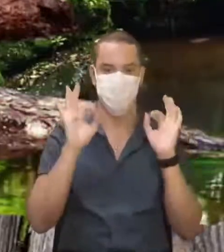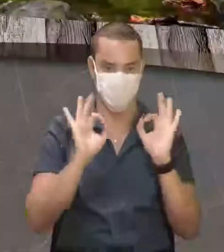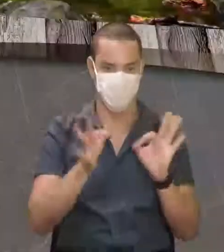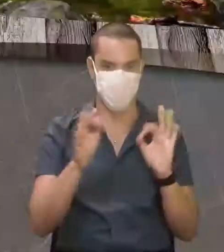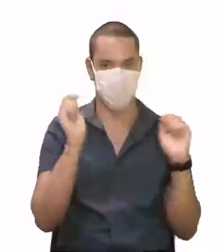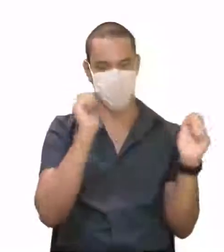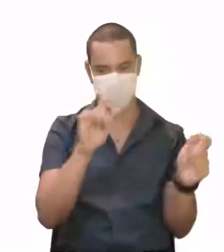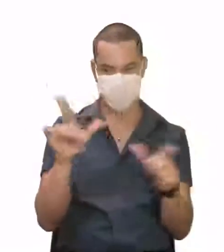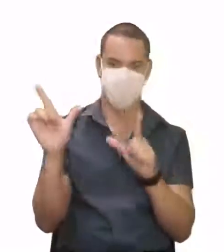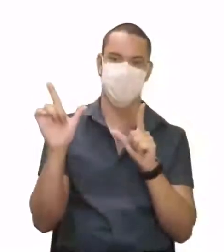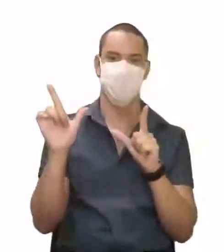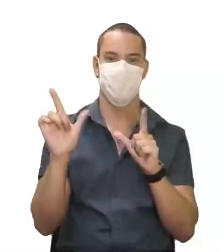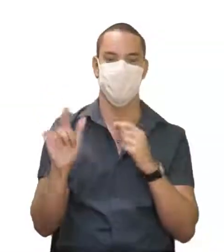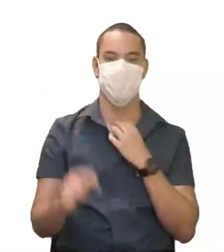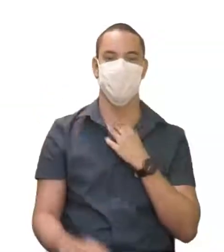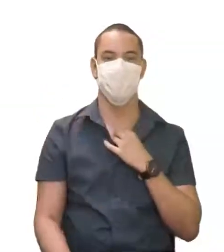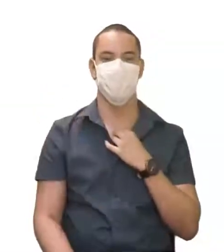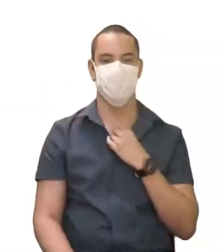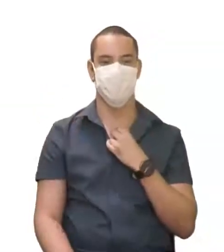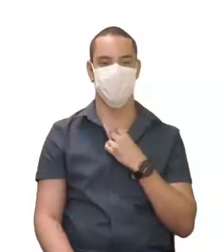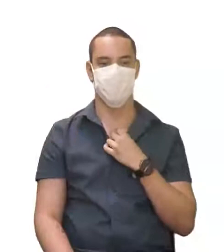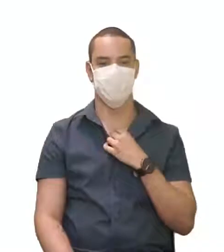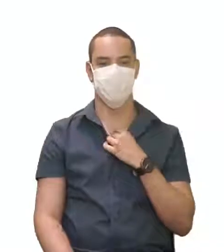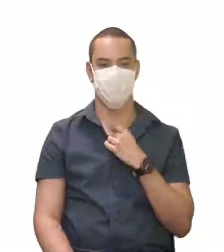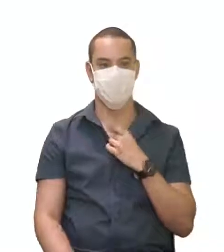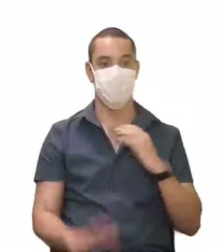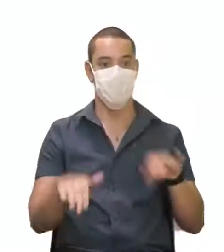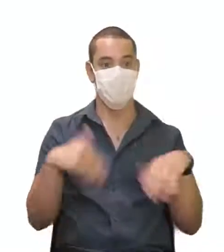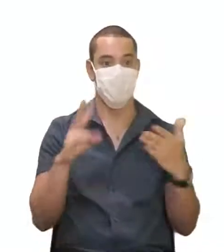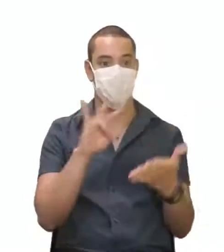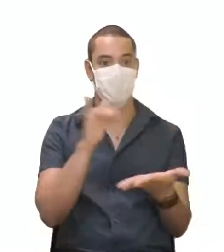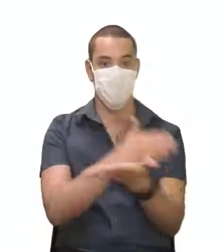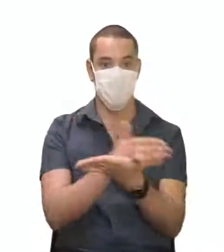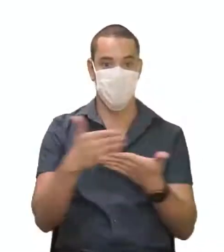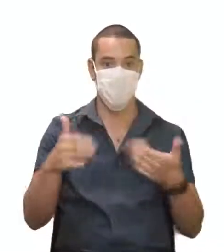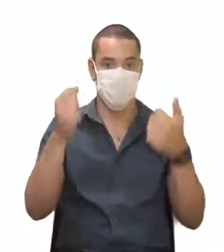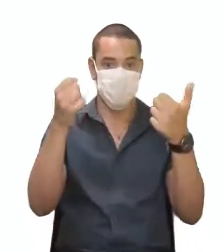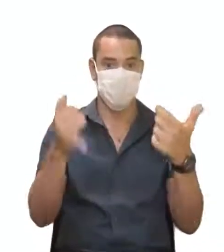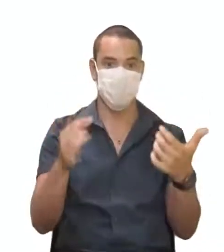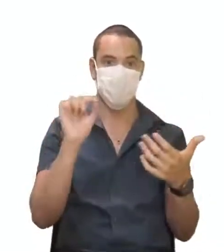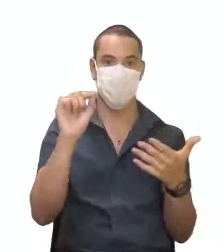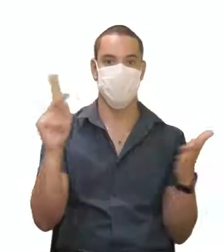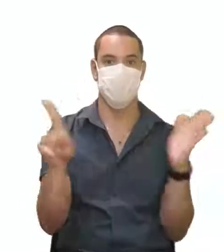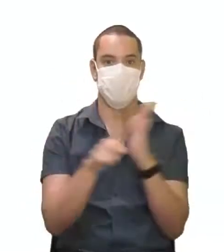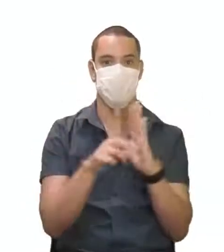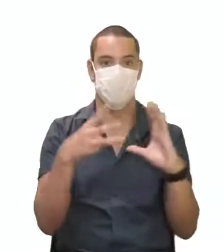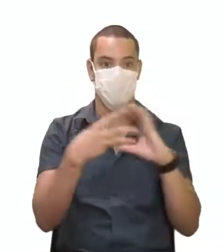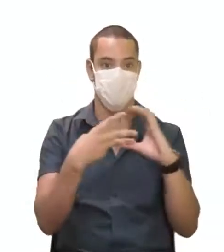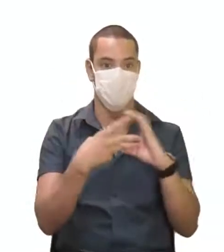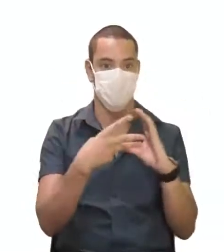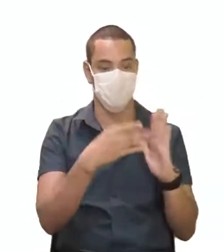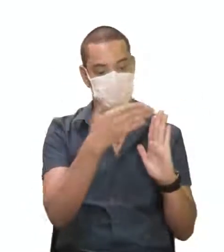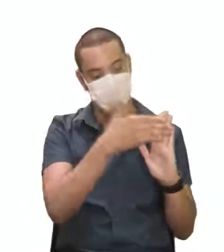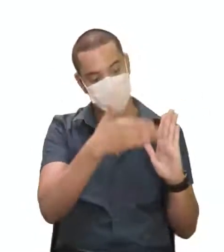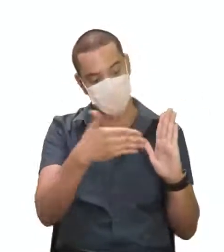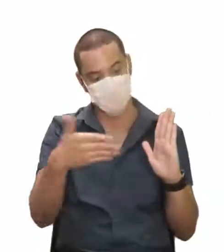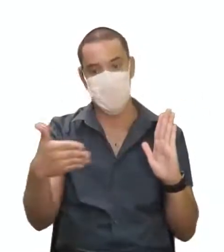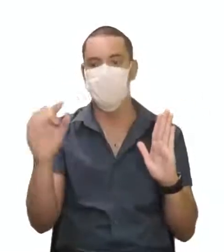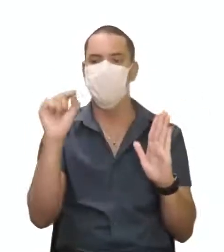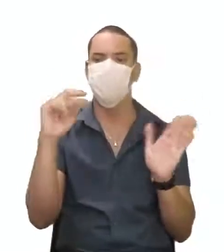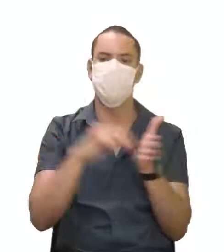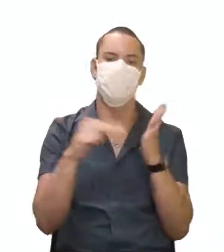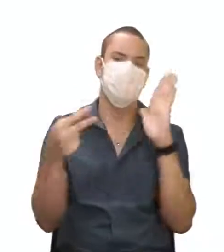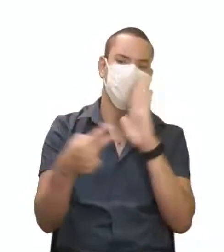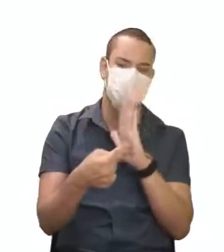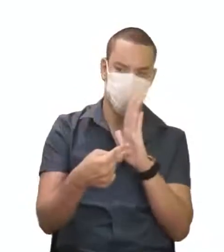tela? Olha lá. Então, a gente vai começar falando sobre o ciclo celular, tá? E o que seria